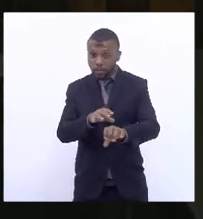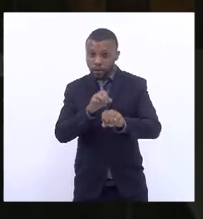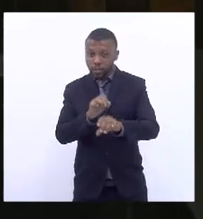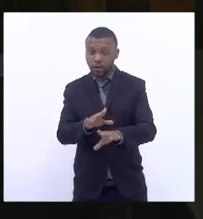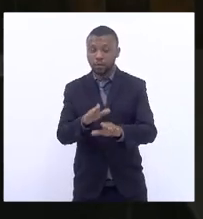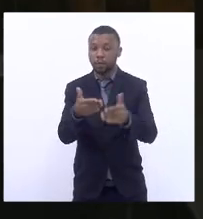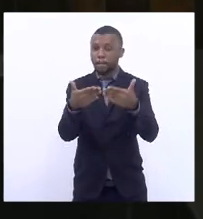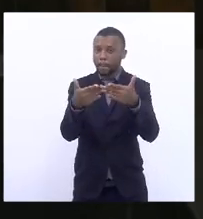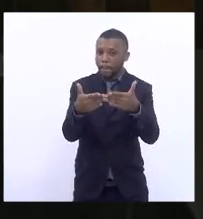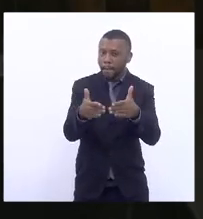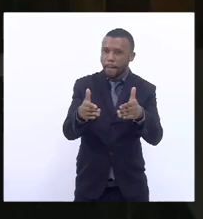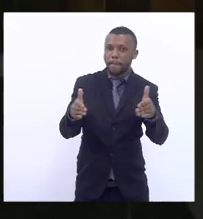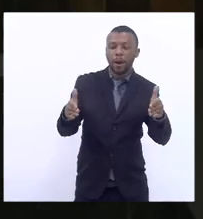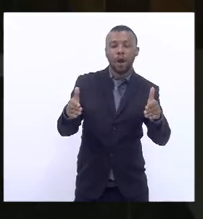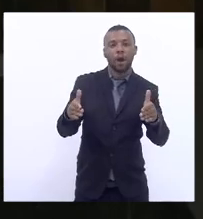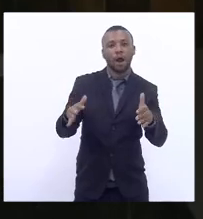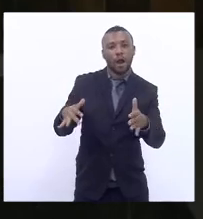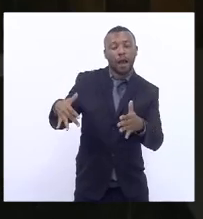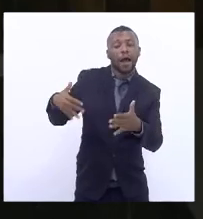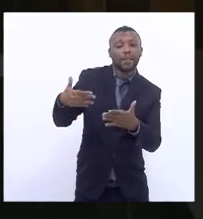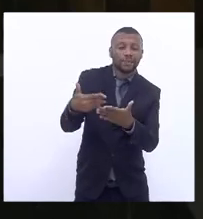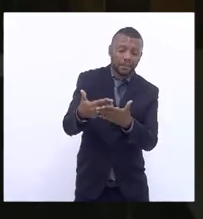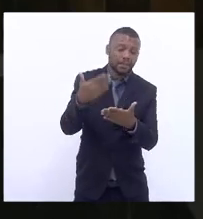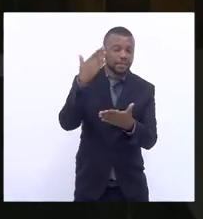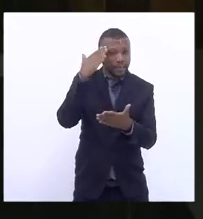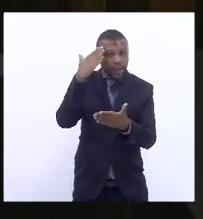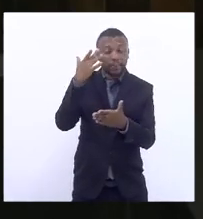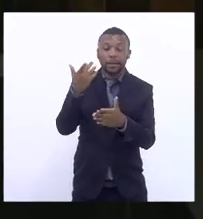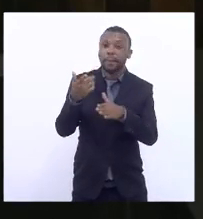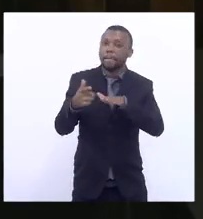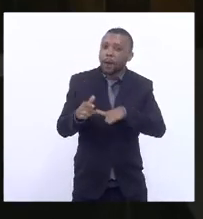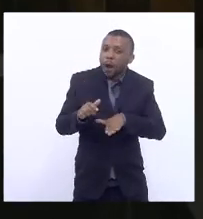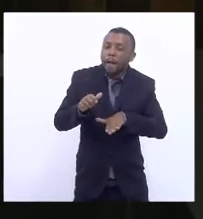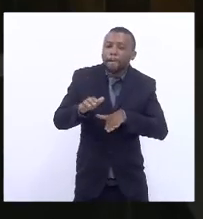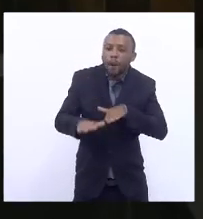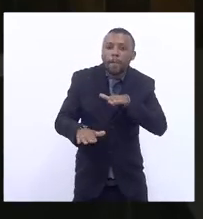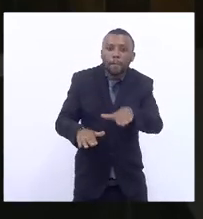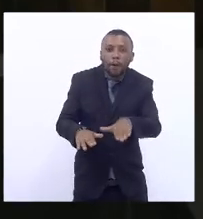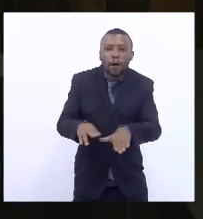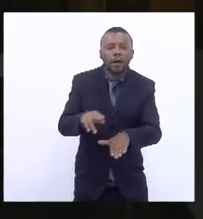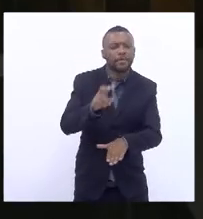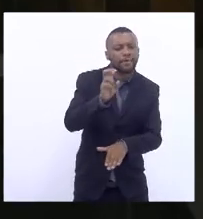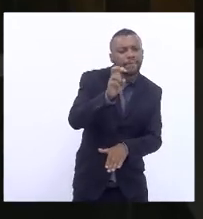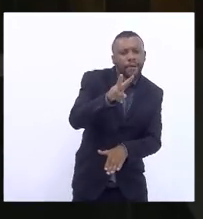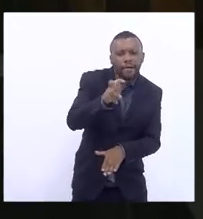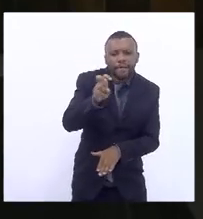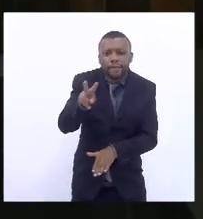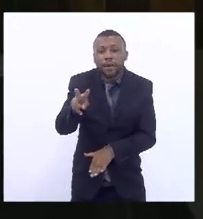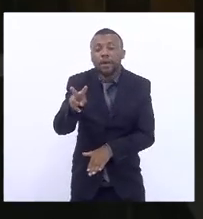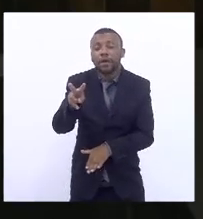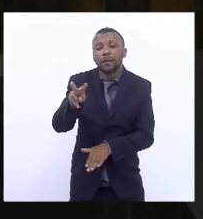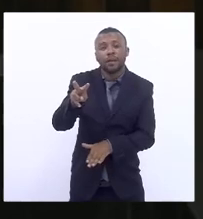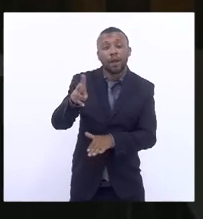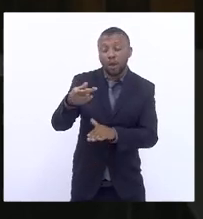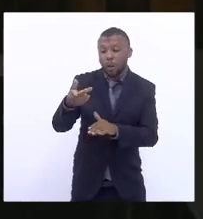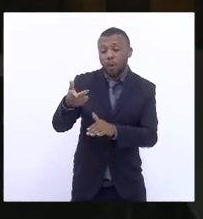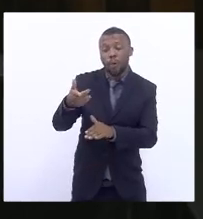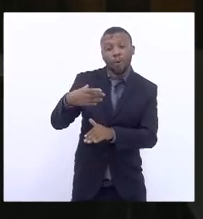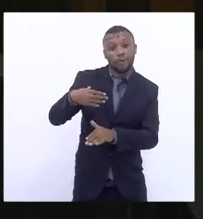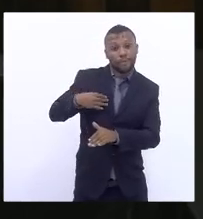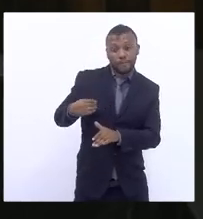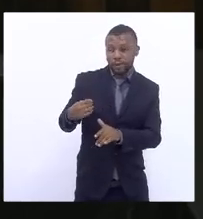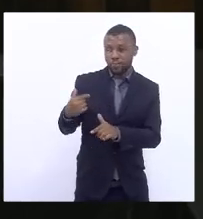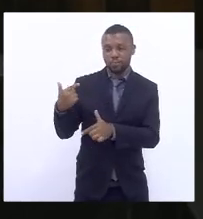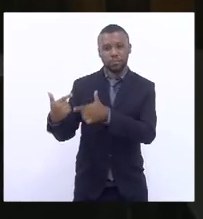abrir, embora já tenha avançado, e a gente tenha conseguido ver muitas vezes o filho do trabalhador e da trabalhadora chegar